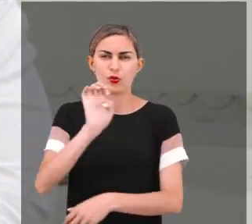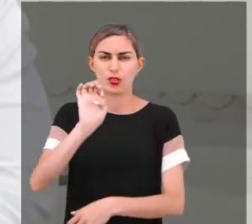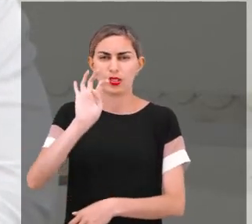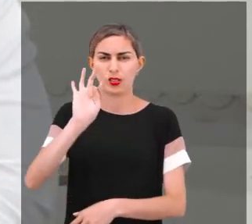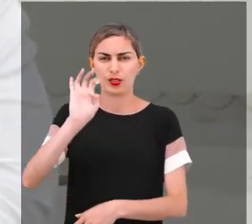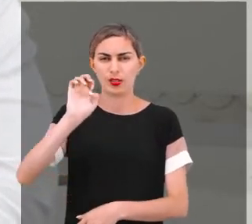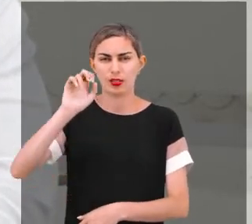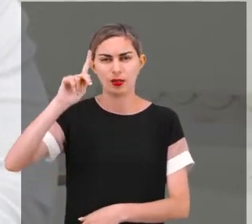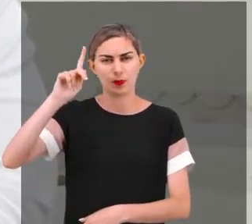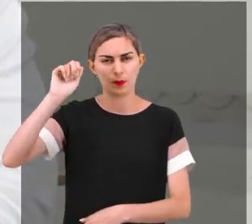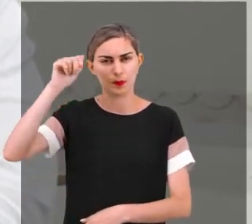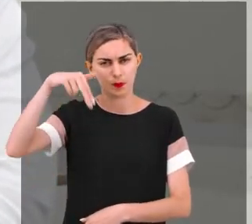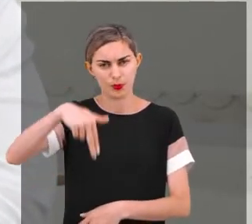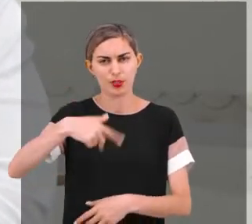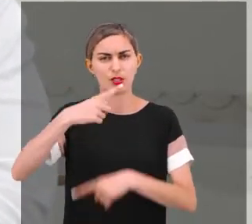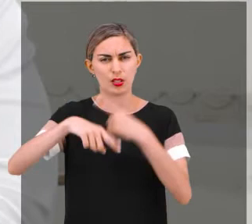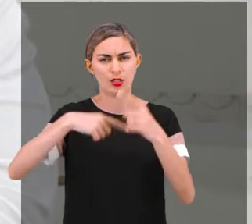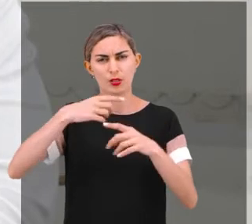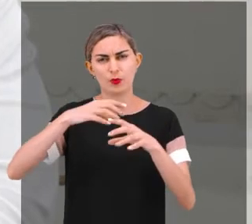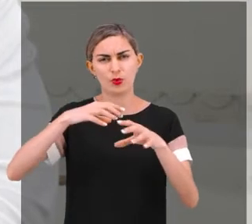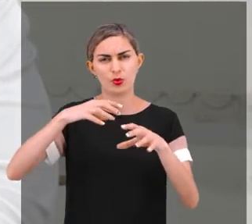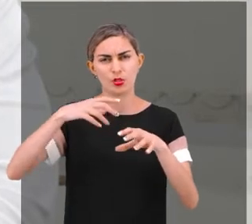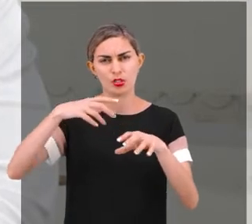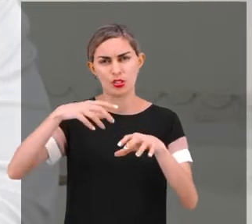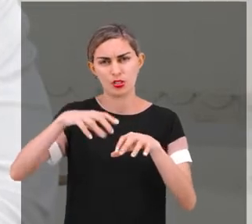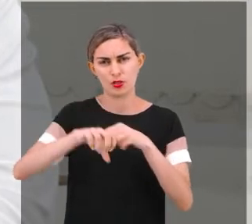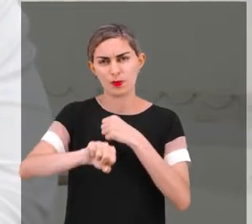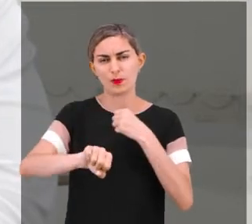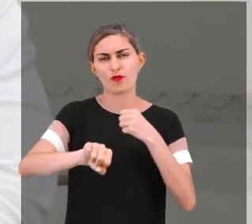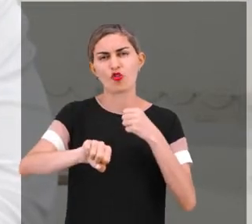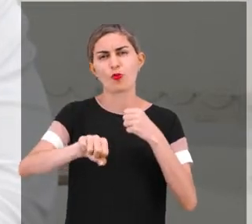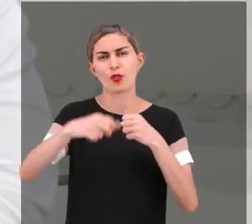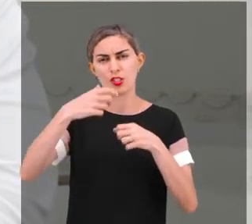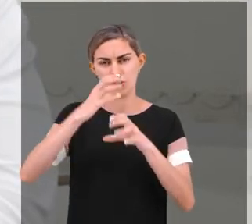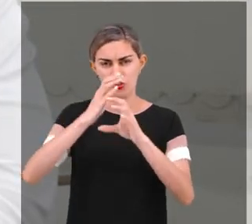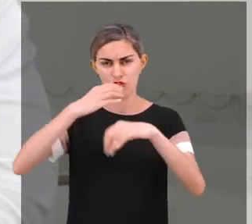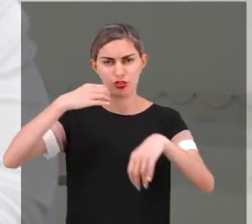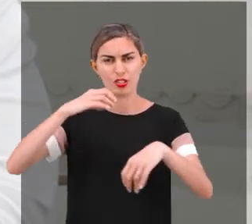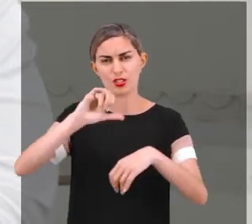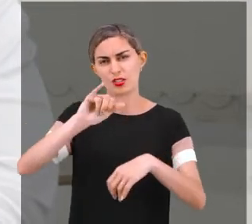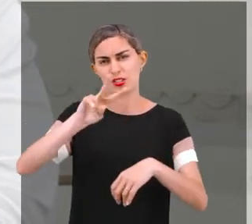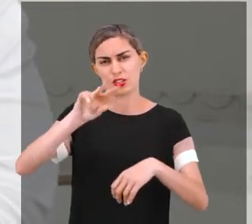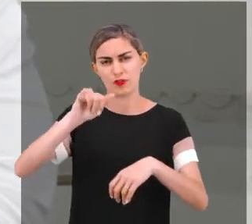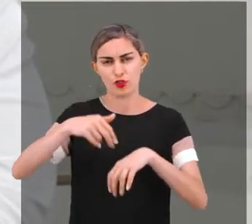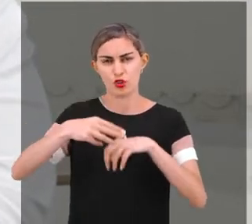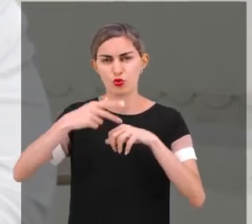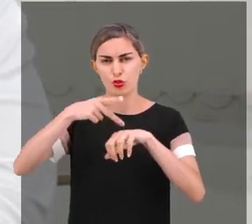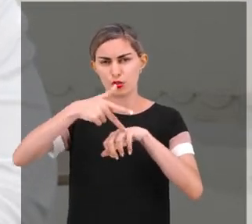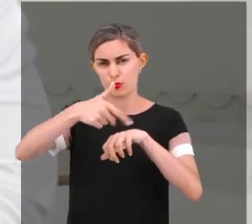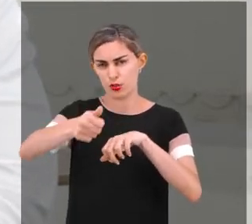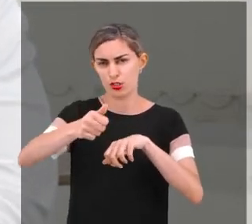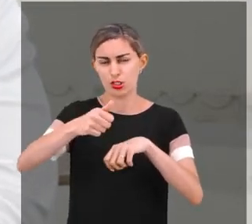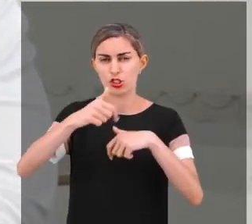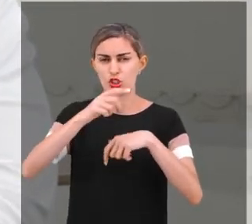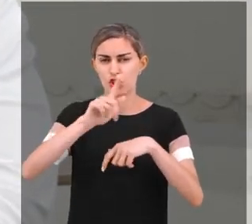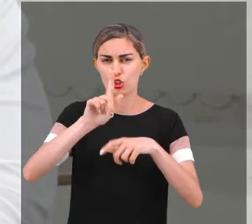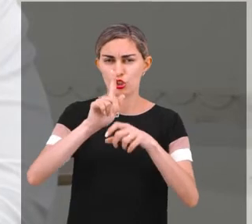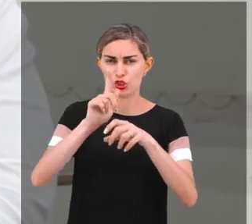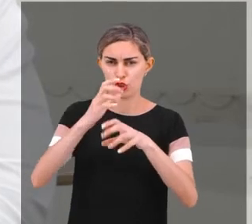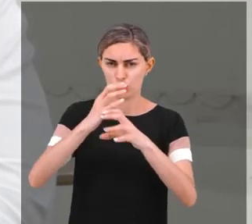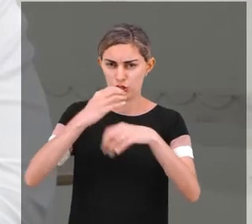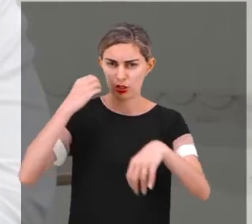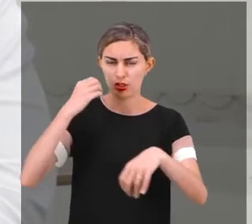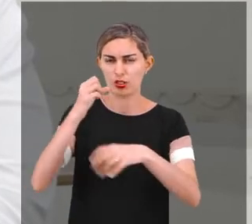ETPAM. Depois me graduei em Engenharia Civil pela Federal de Pernambuco. Me especializei em Engenharia de Segurança do